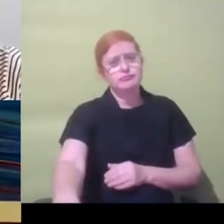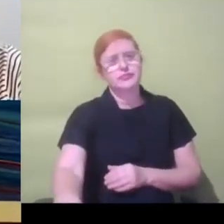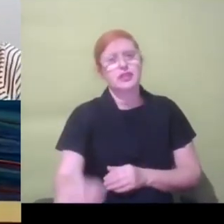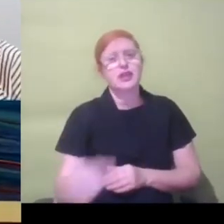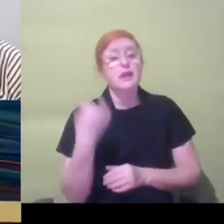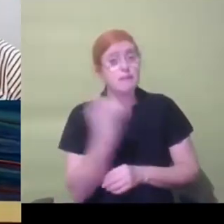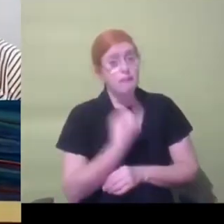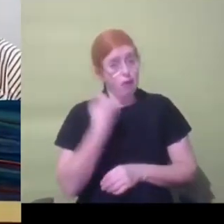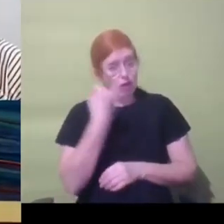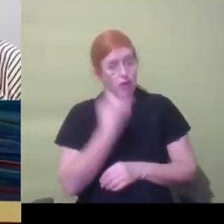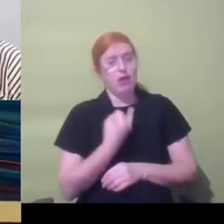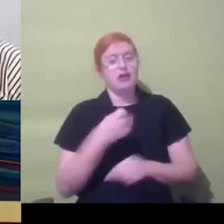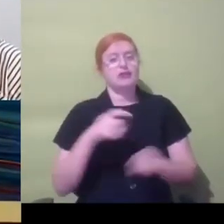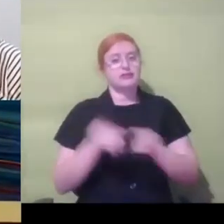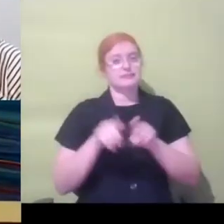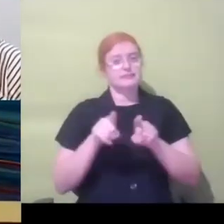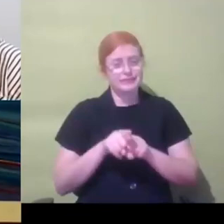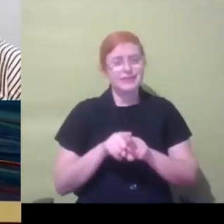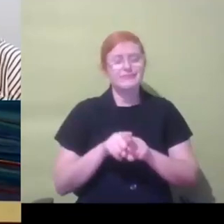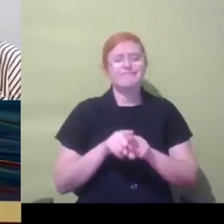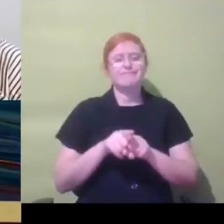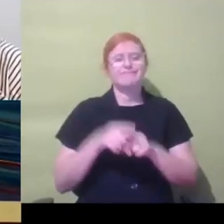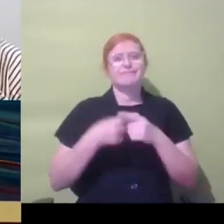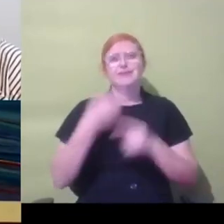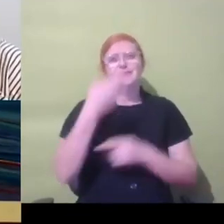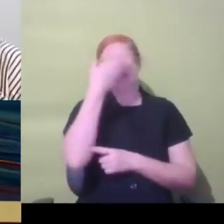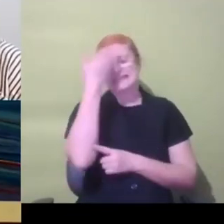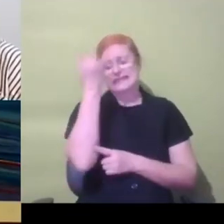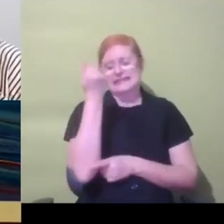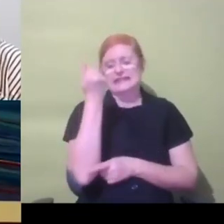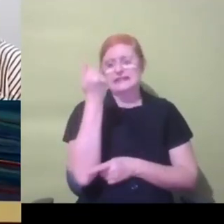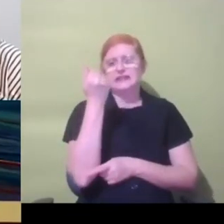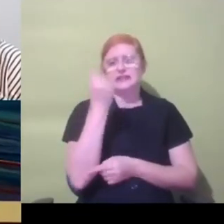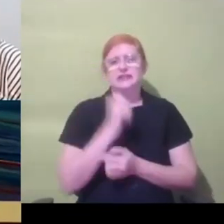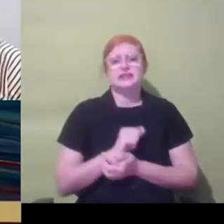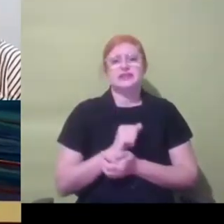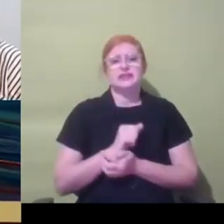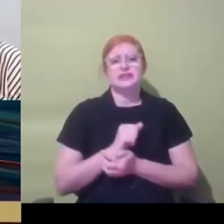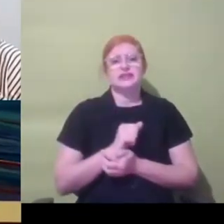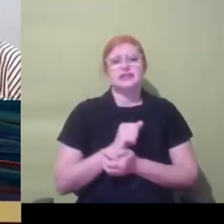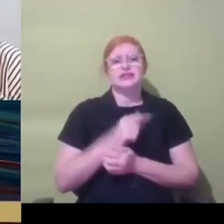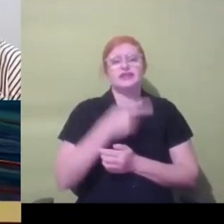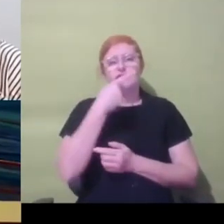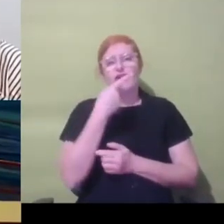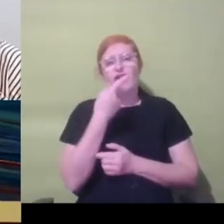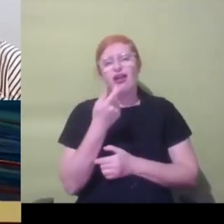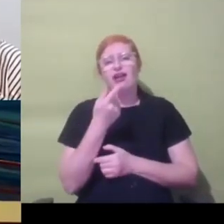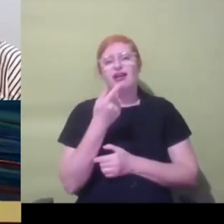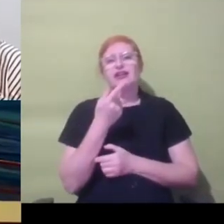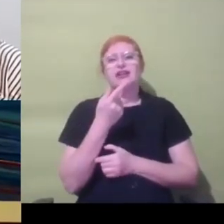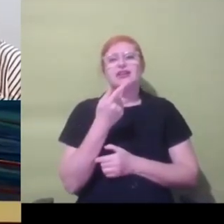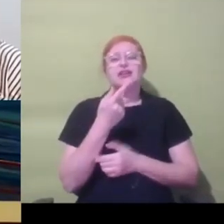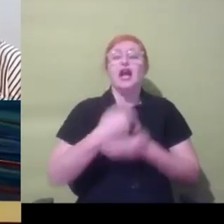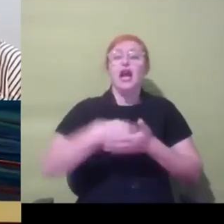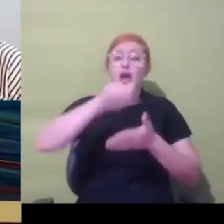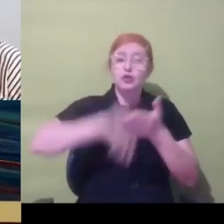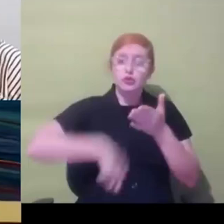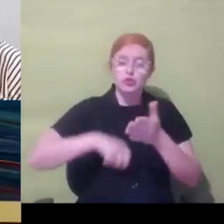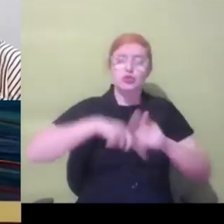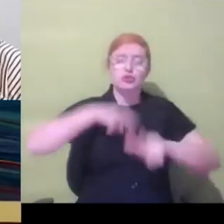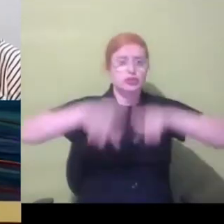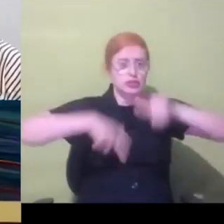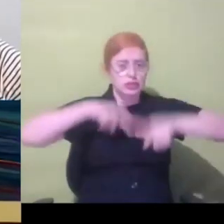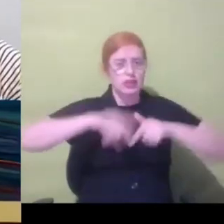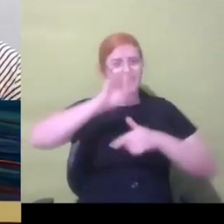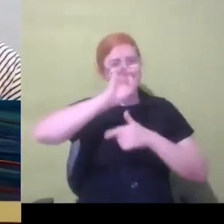tratar isso, Pri, porque eu também me esqueci de comentar aqui as autoras, né, que a gente vai trabalhar para